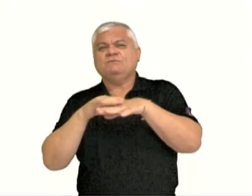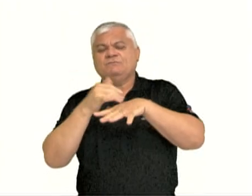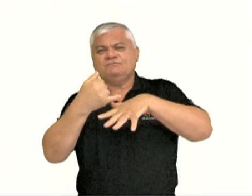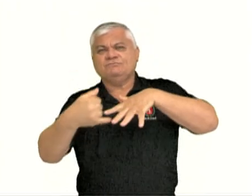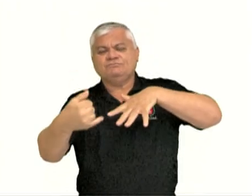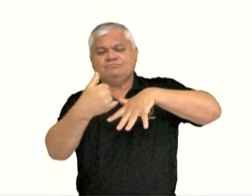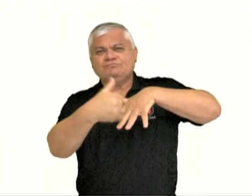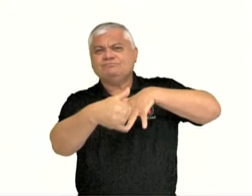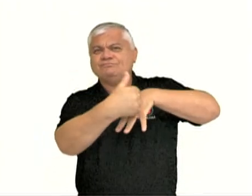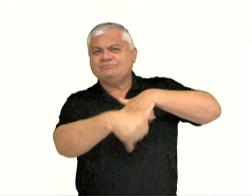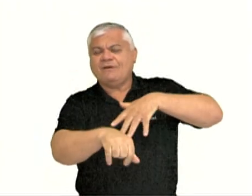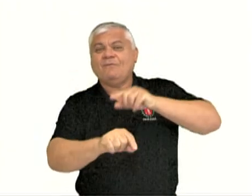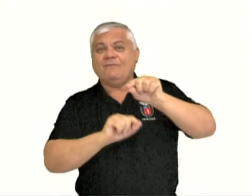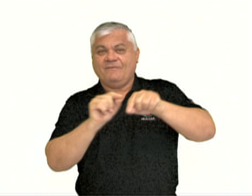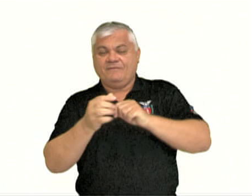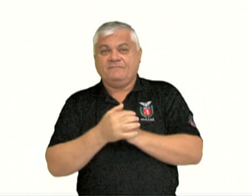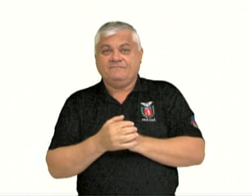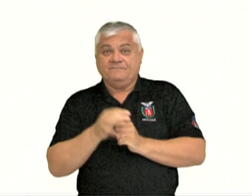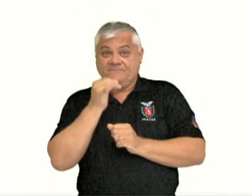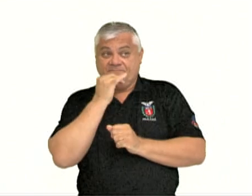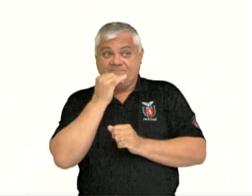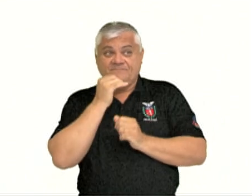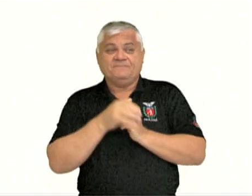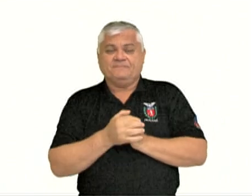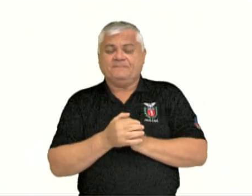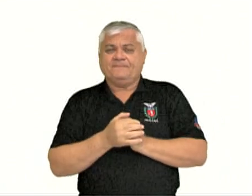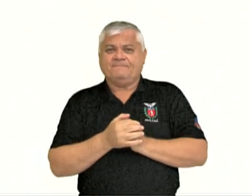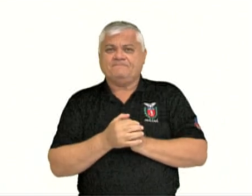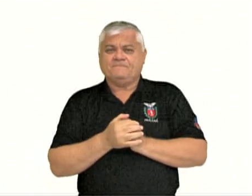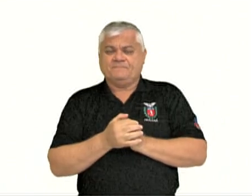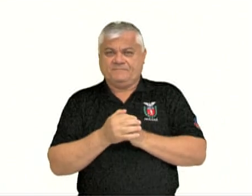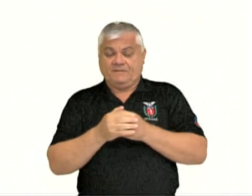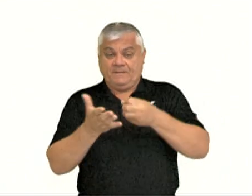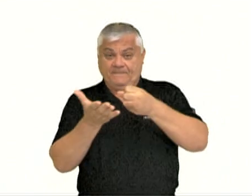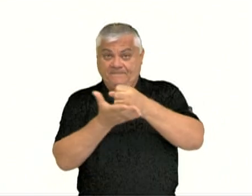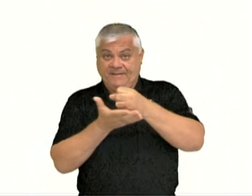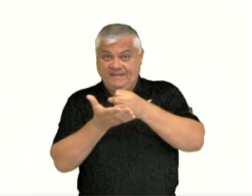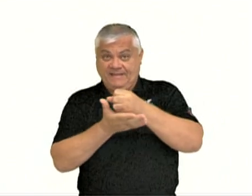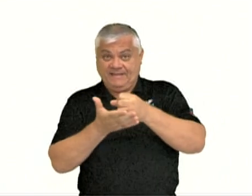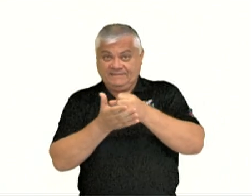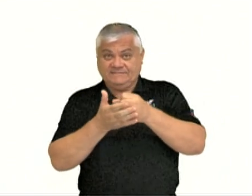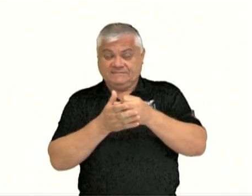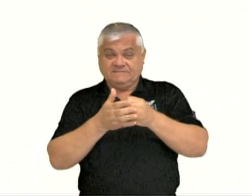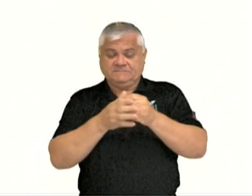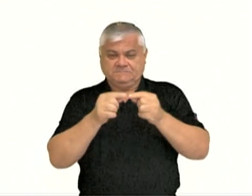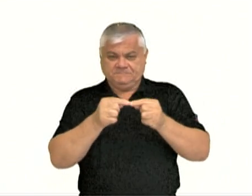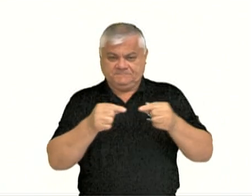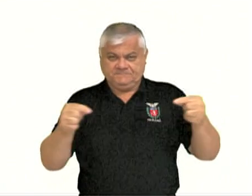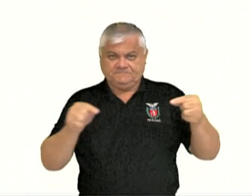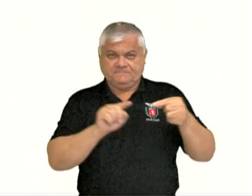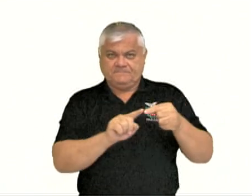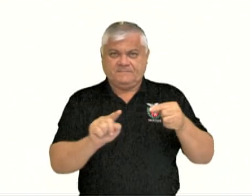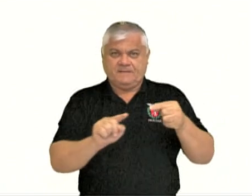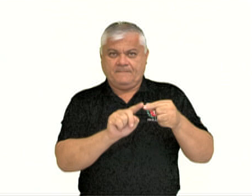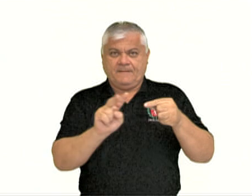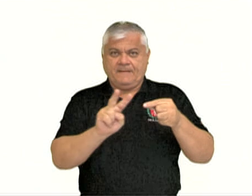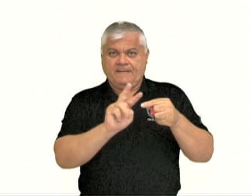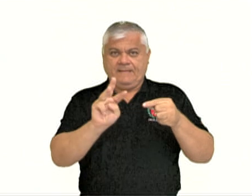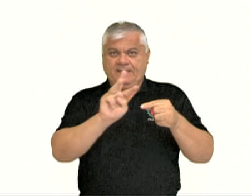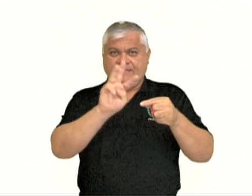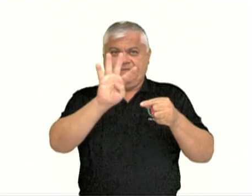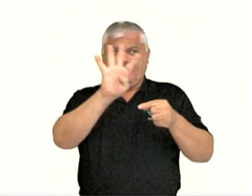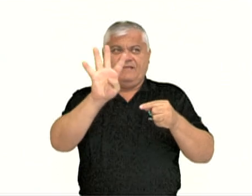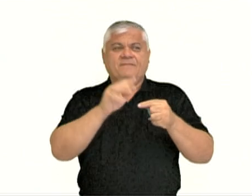plantae. Nesse nó da nossa árvore filogênica, né? Quando a gente avalia o todo, a gente vê que